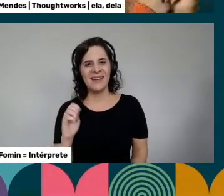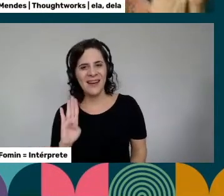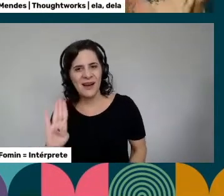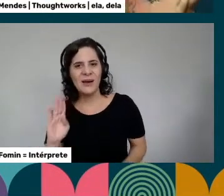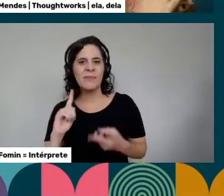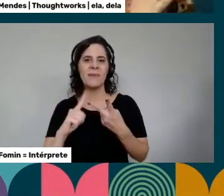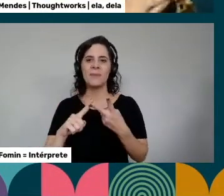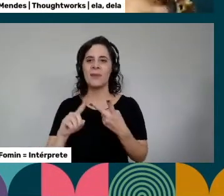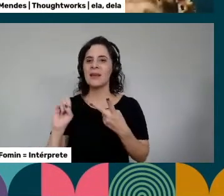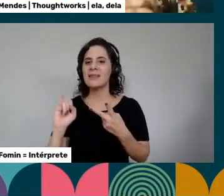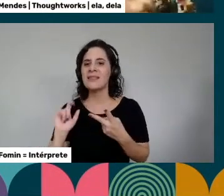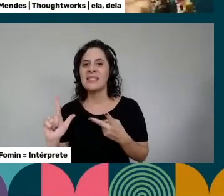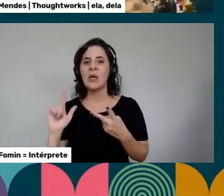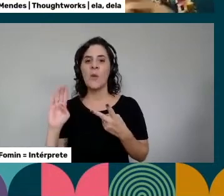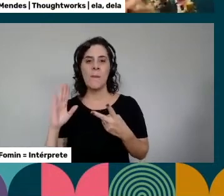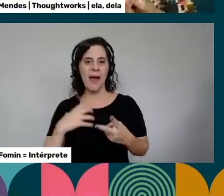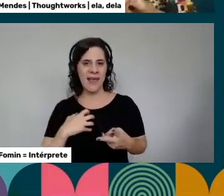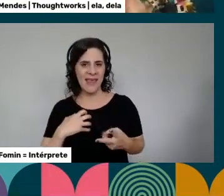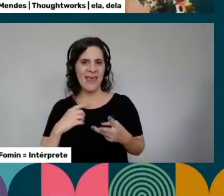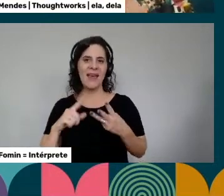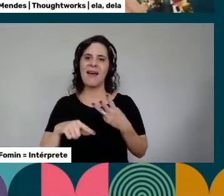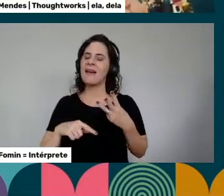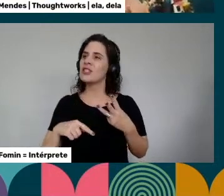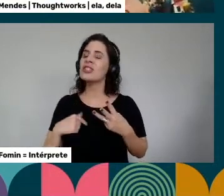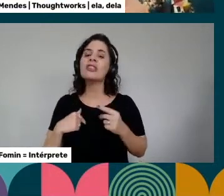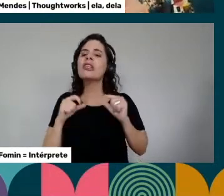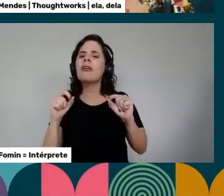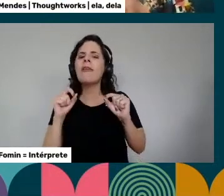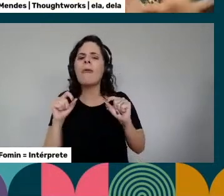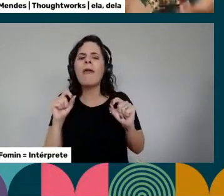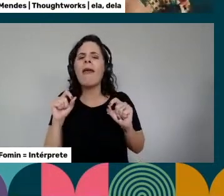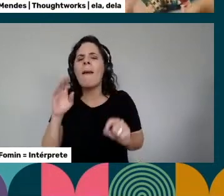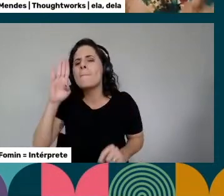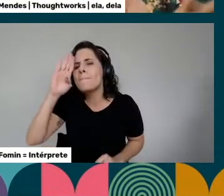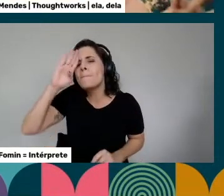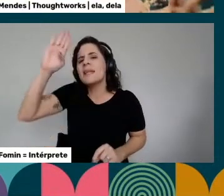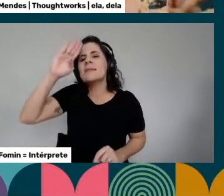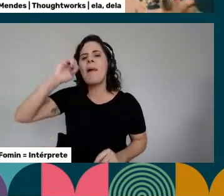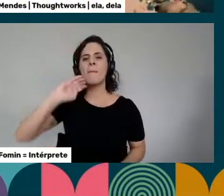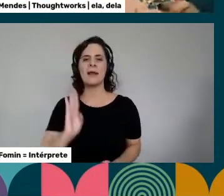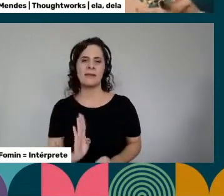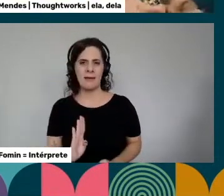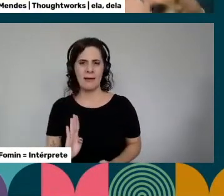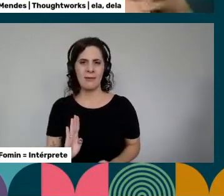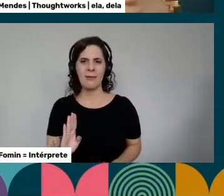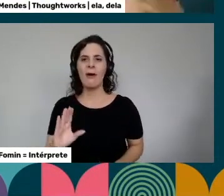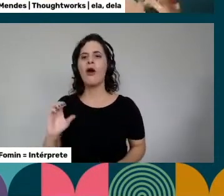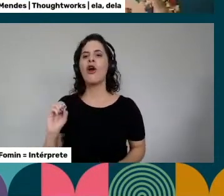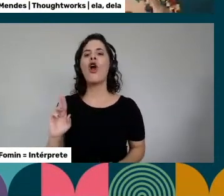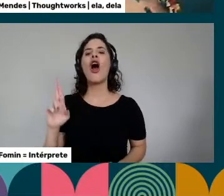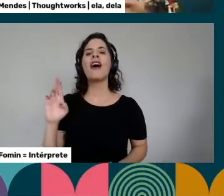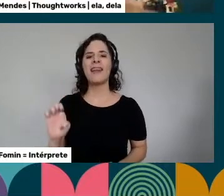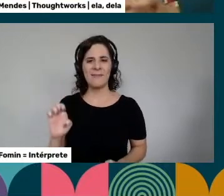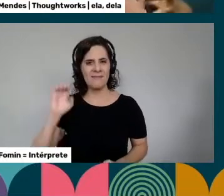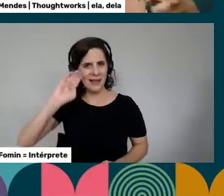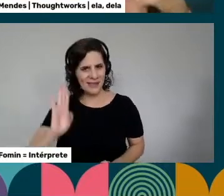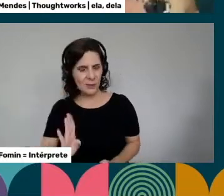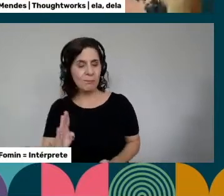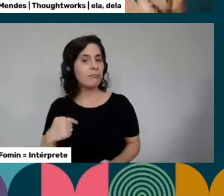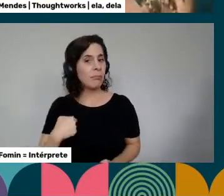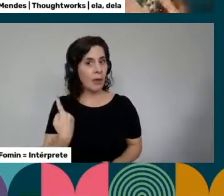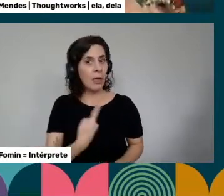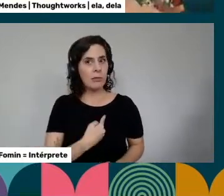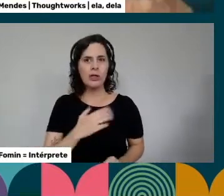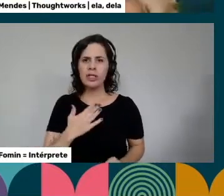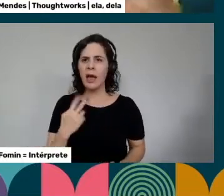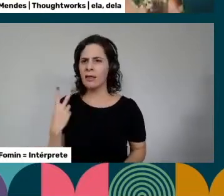do QuemCo do Brasil. A gente queria entender ali, um pouco antes de 2015, a gente já estava com essa inquietação, né?